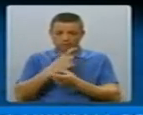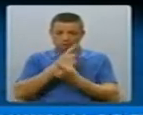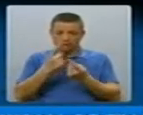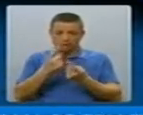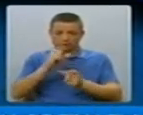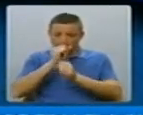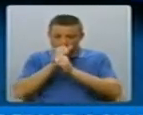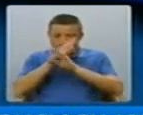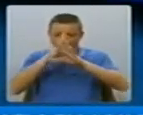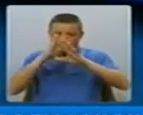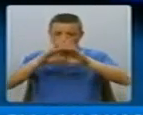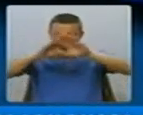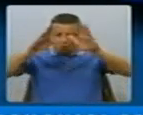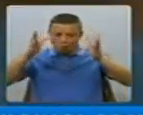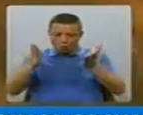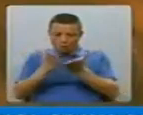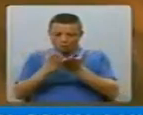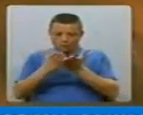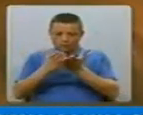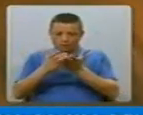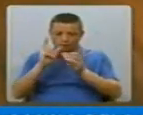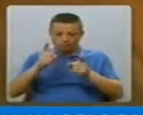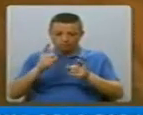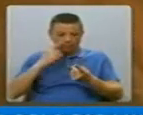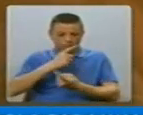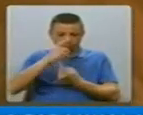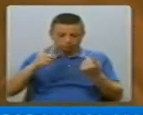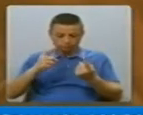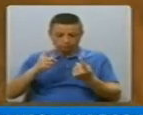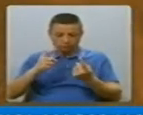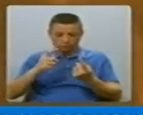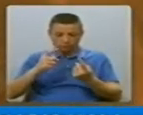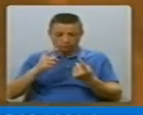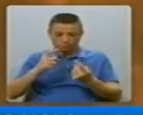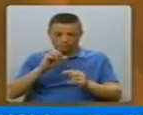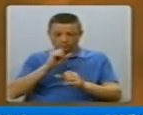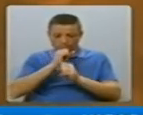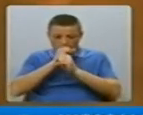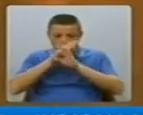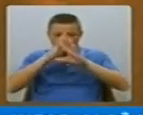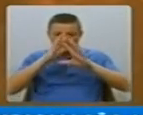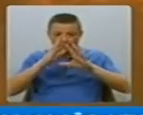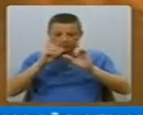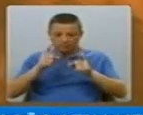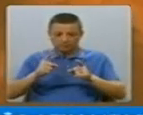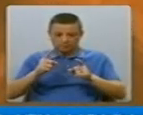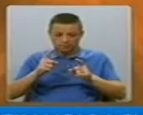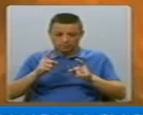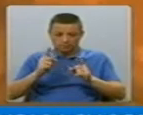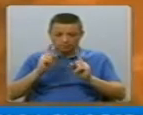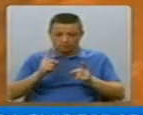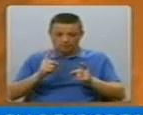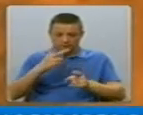balões enormes para Vênus, podem ser depois tripulados numa segunda fase, e esses dirigíveis, digamos assim, em